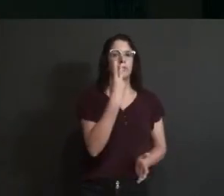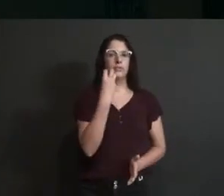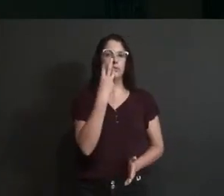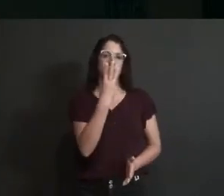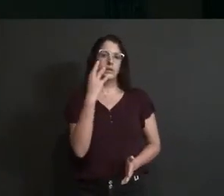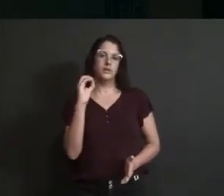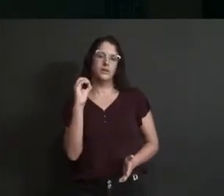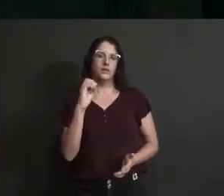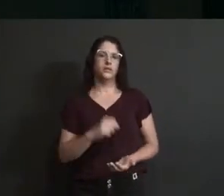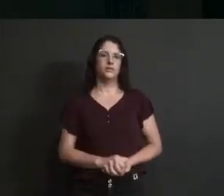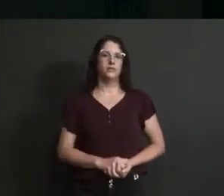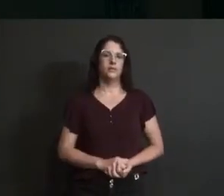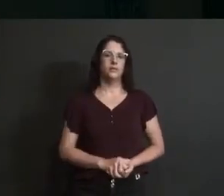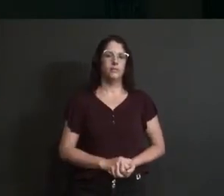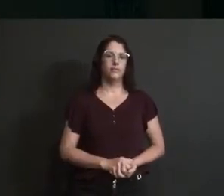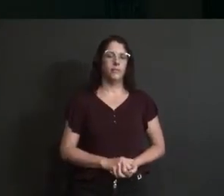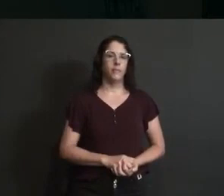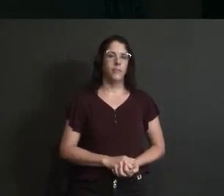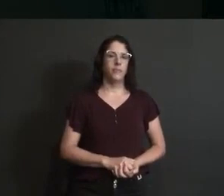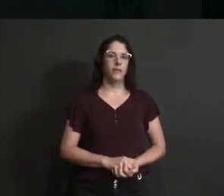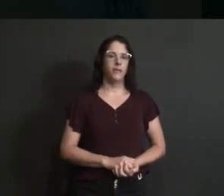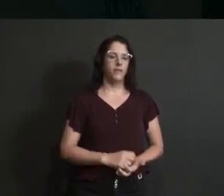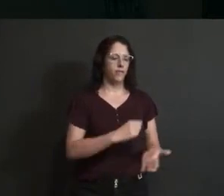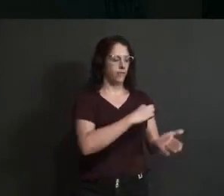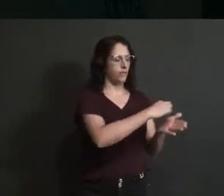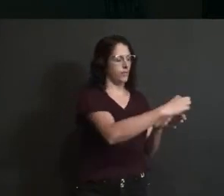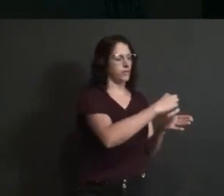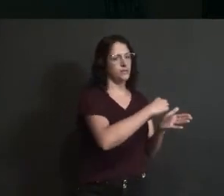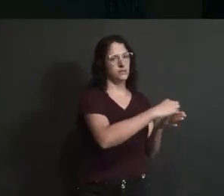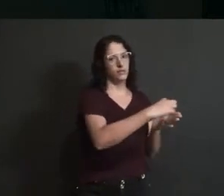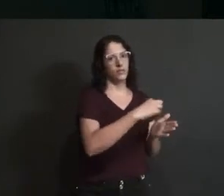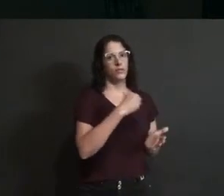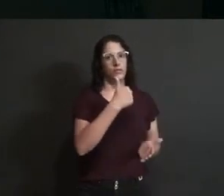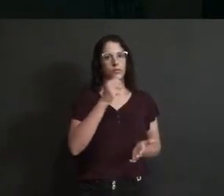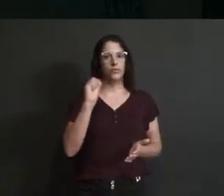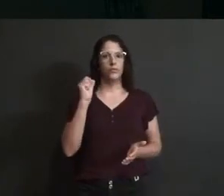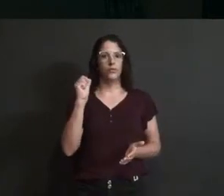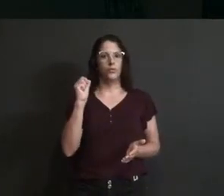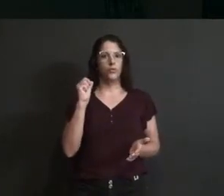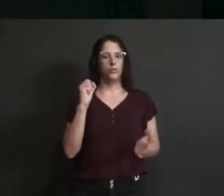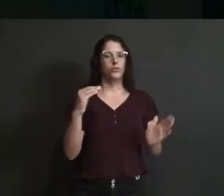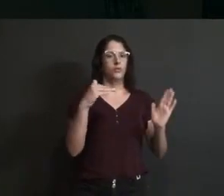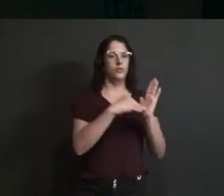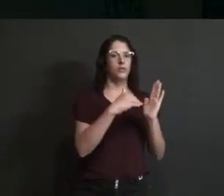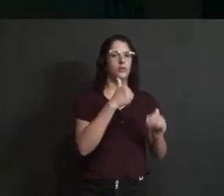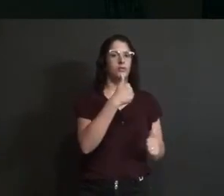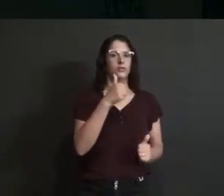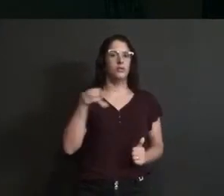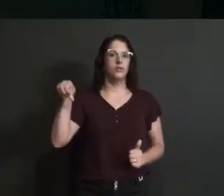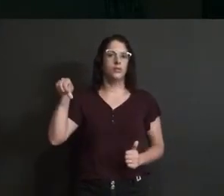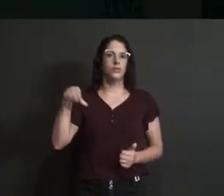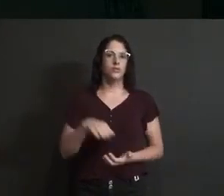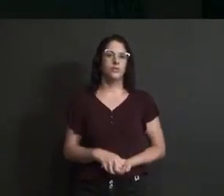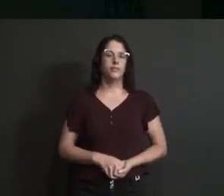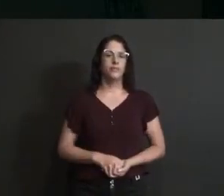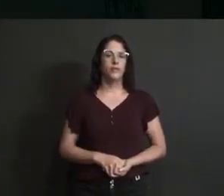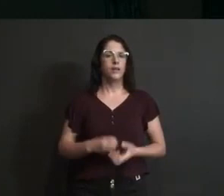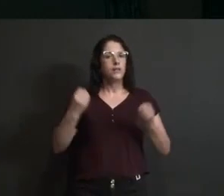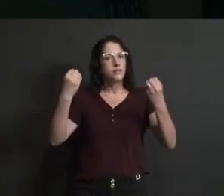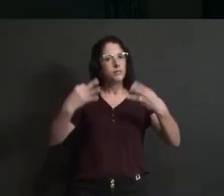1 Samuel capítulo 30, os versos 18 e 19. Uma experiência de Davi,